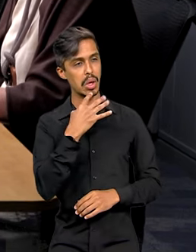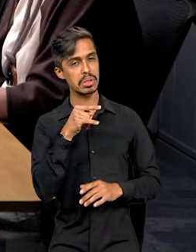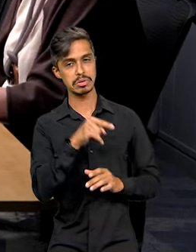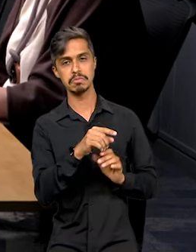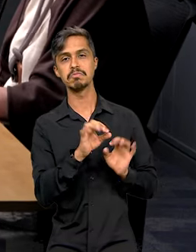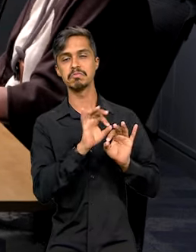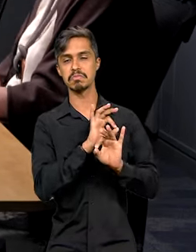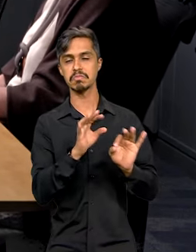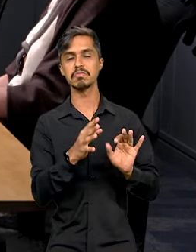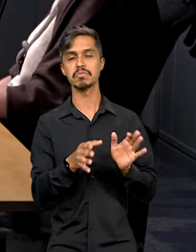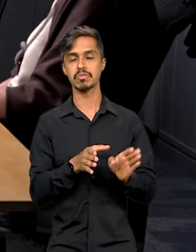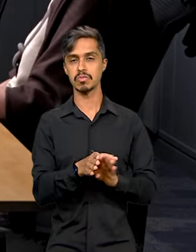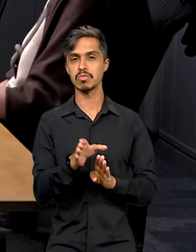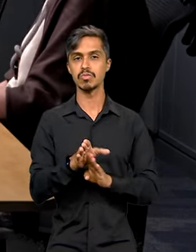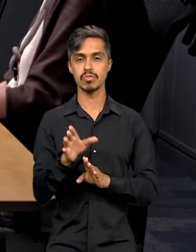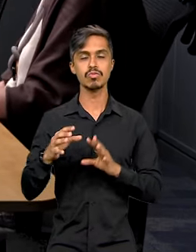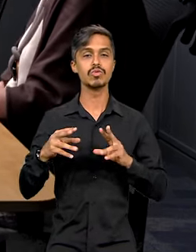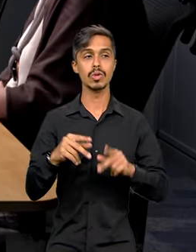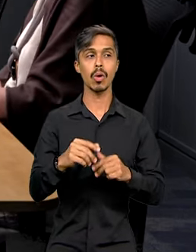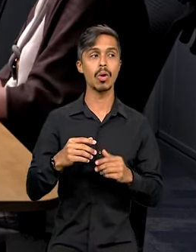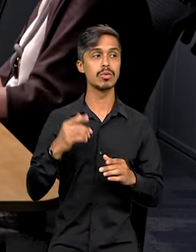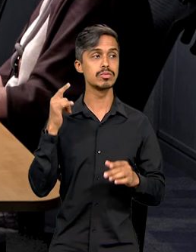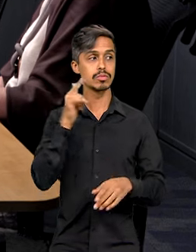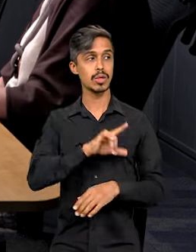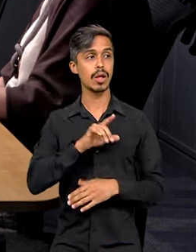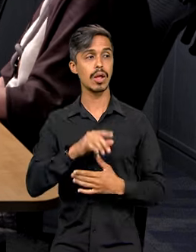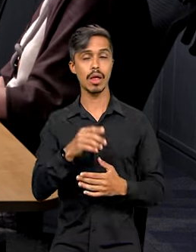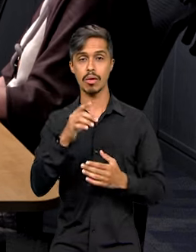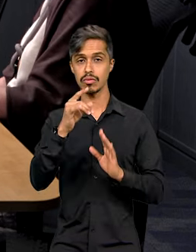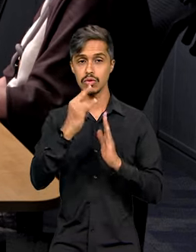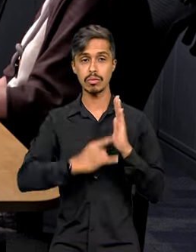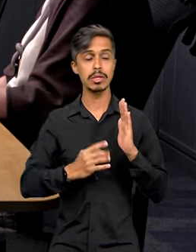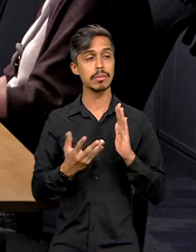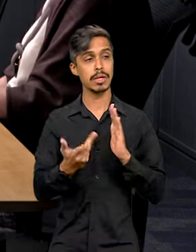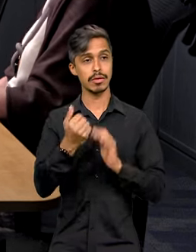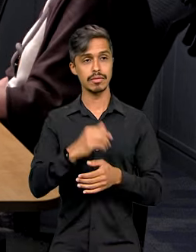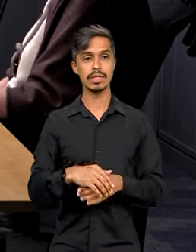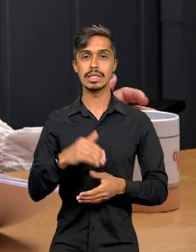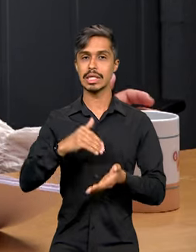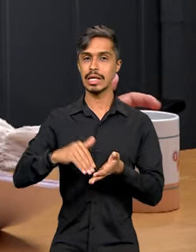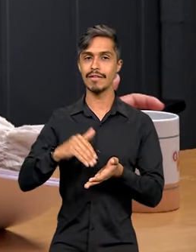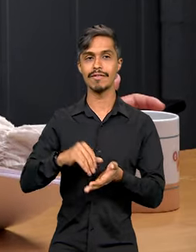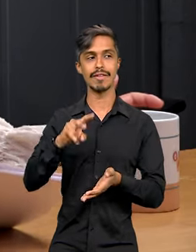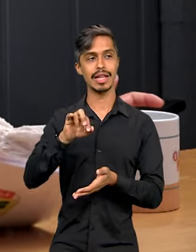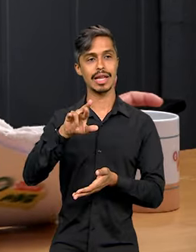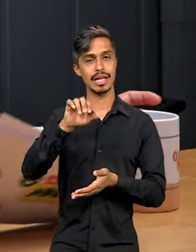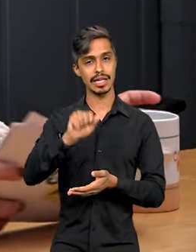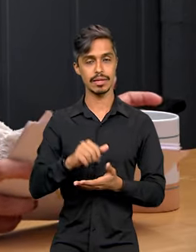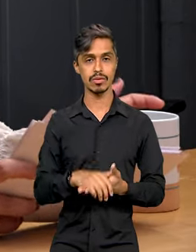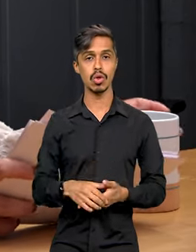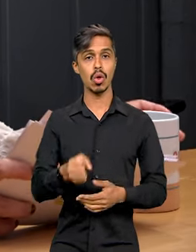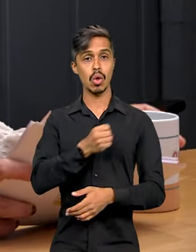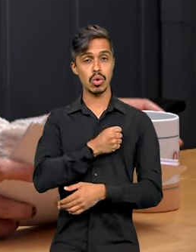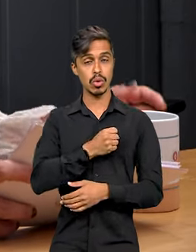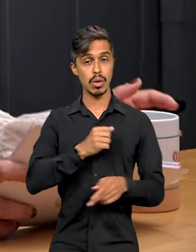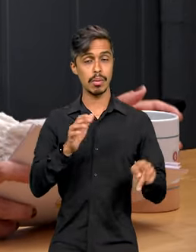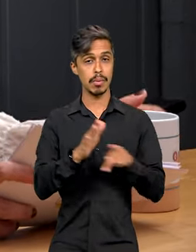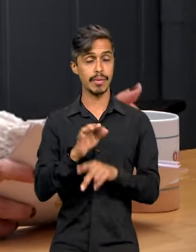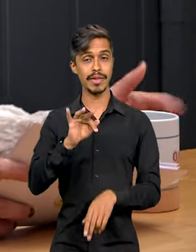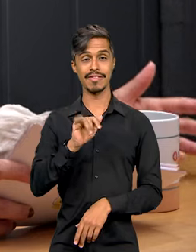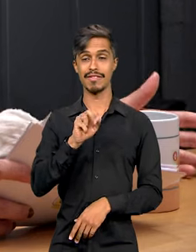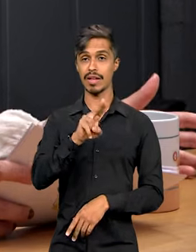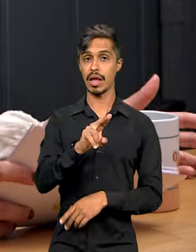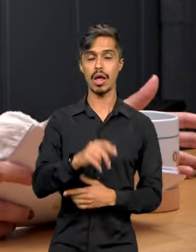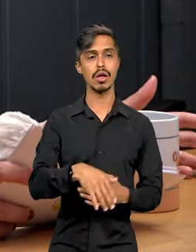o guia recomendo mesmo que todos possam acessá-lo é um ótimo documento secretária Valéria os números do relatório da F